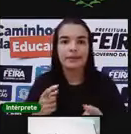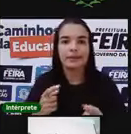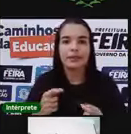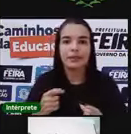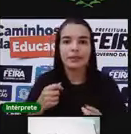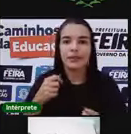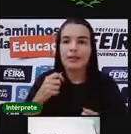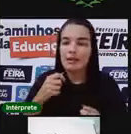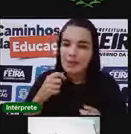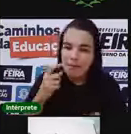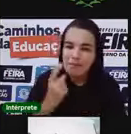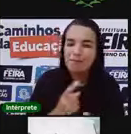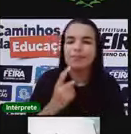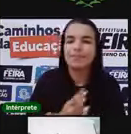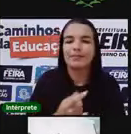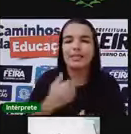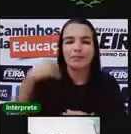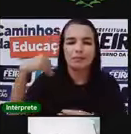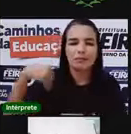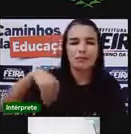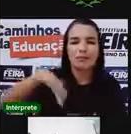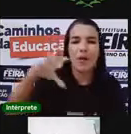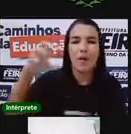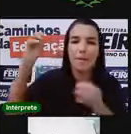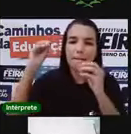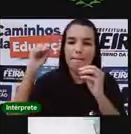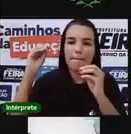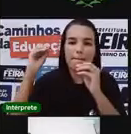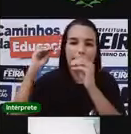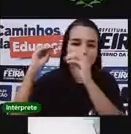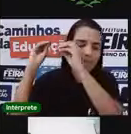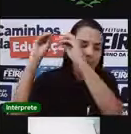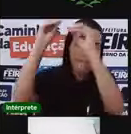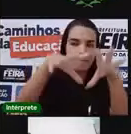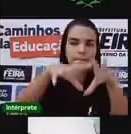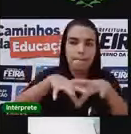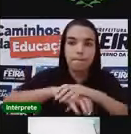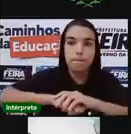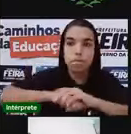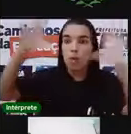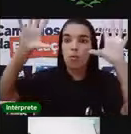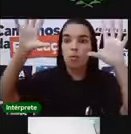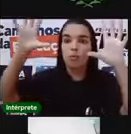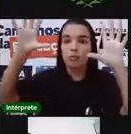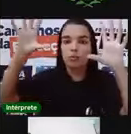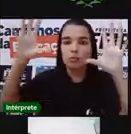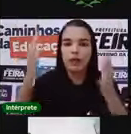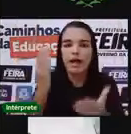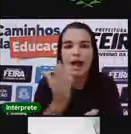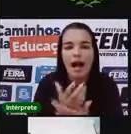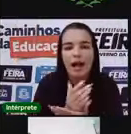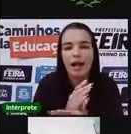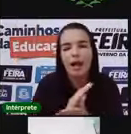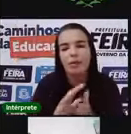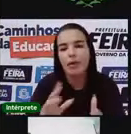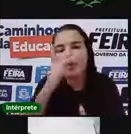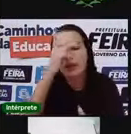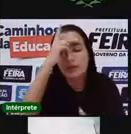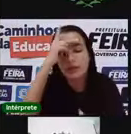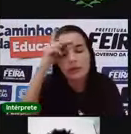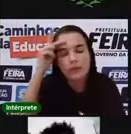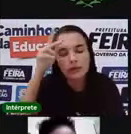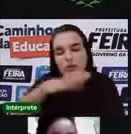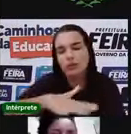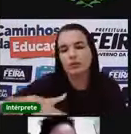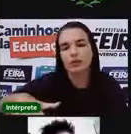bombas atômicas sobre Hiroshima e Nagasaki. Que tristeza! Acabou com a dor, com aquele povo, através de uma dor